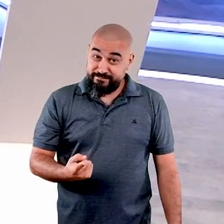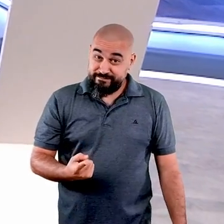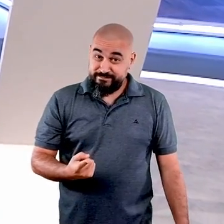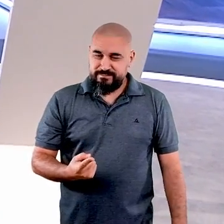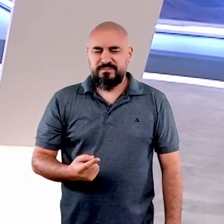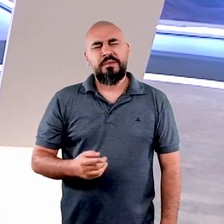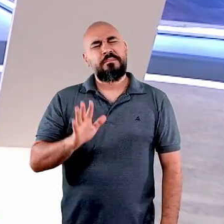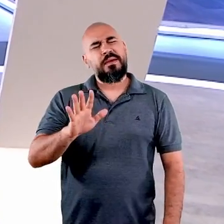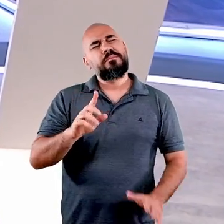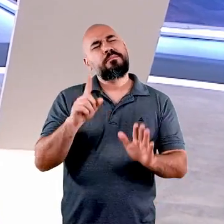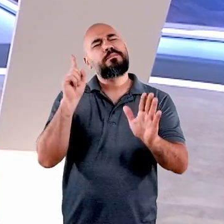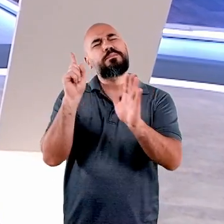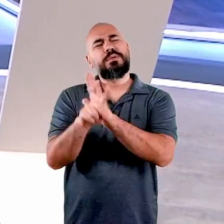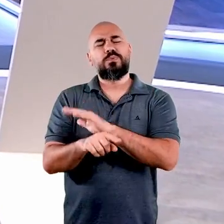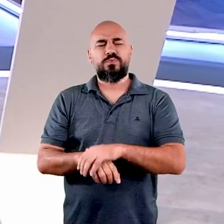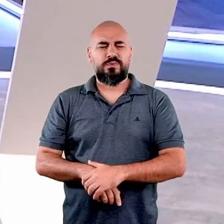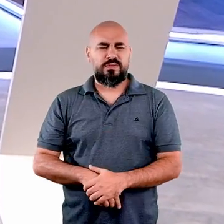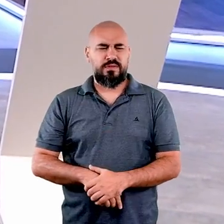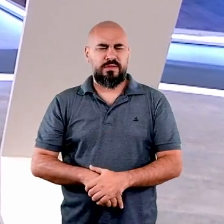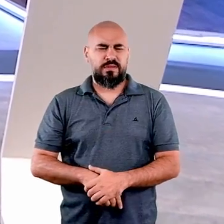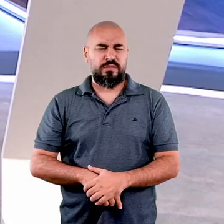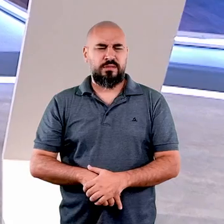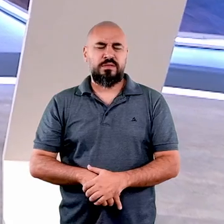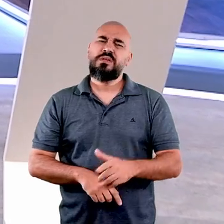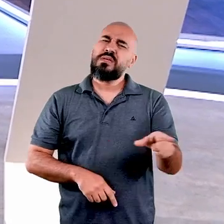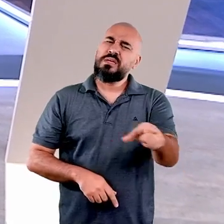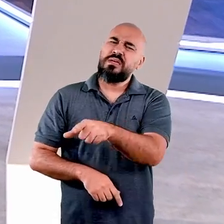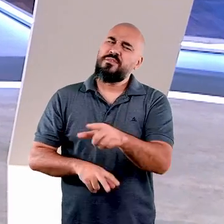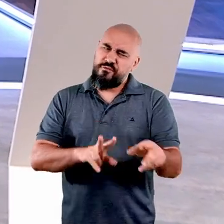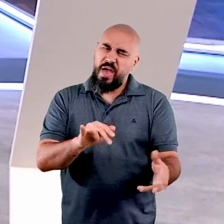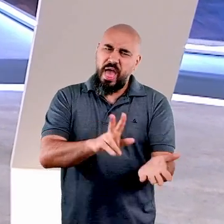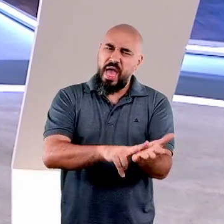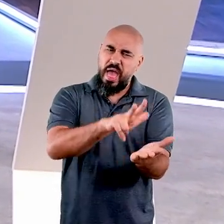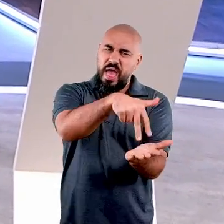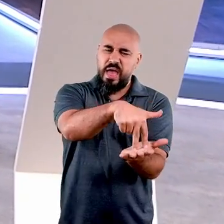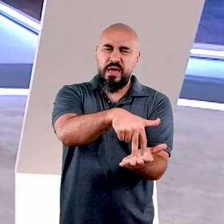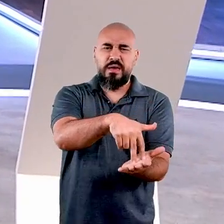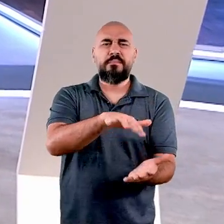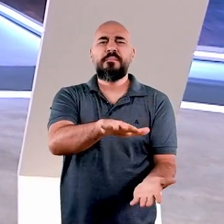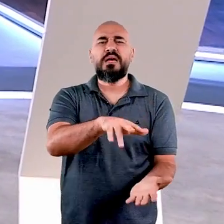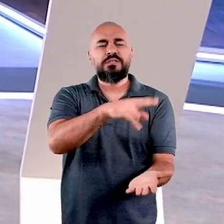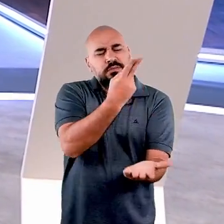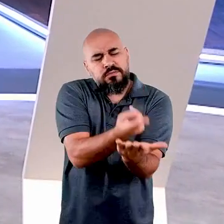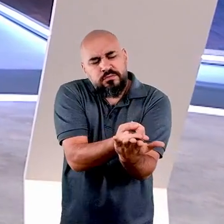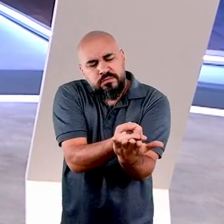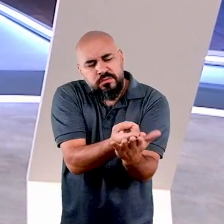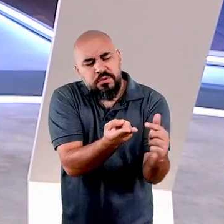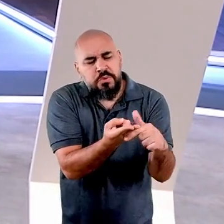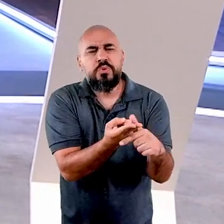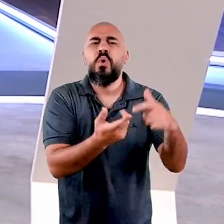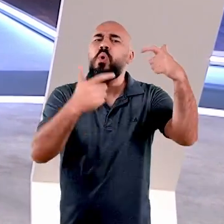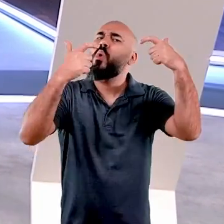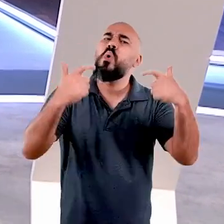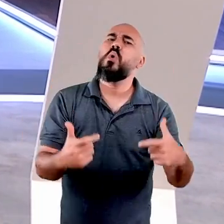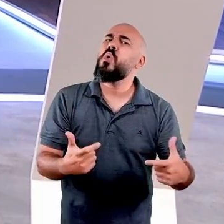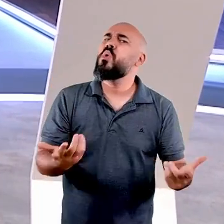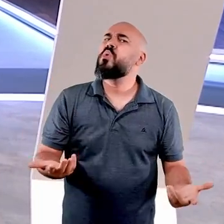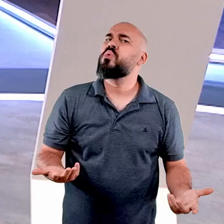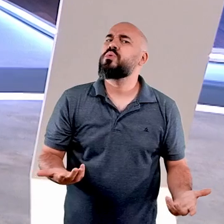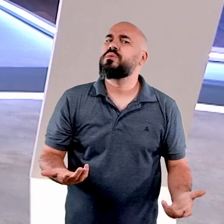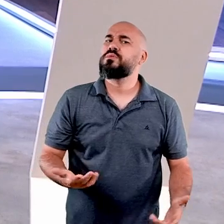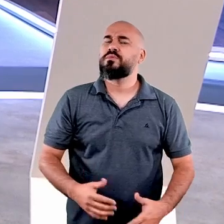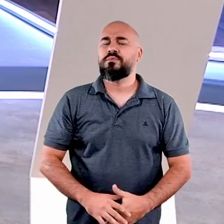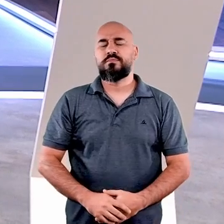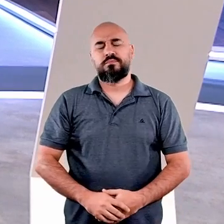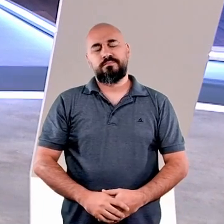pessoas vão ressuscitar, onde estão os mortos nesse momento? Existem algumas pessoas que